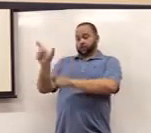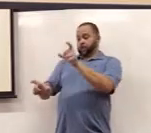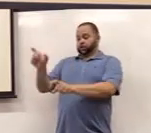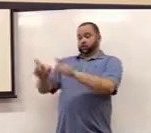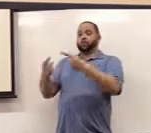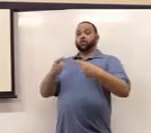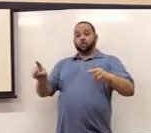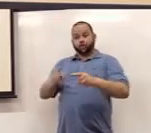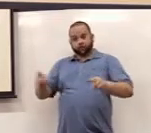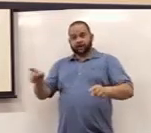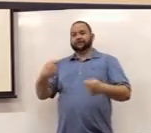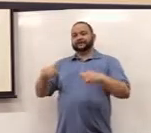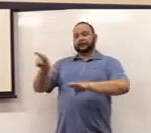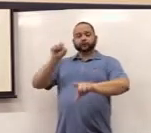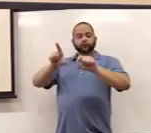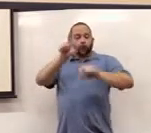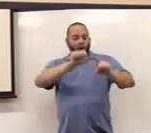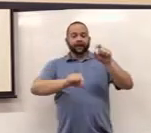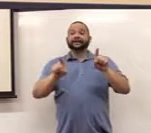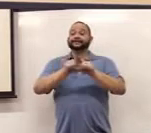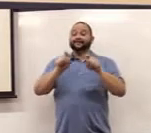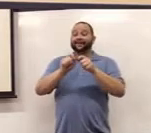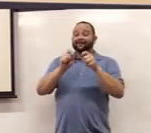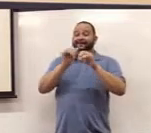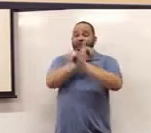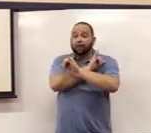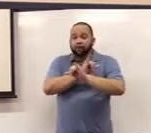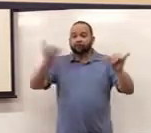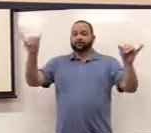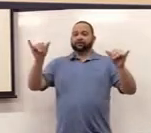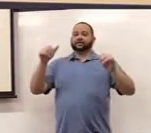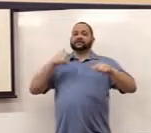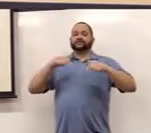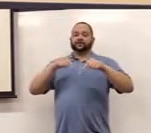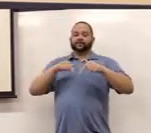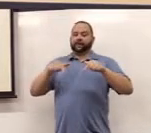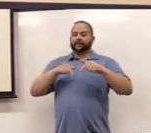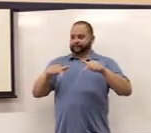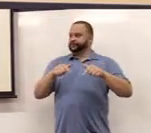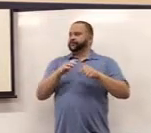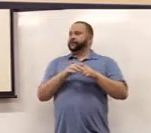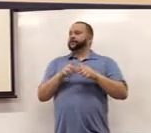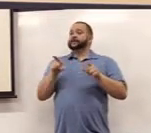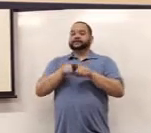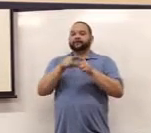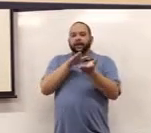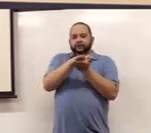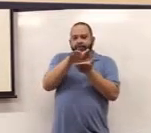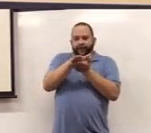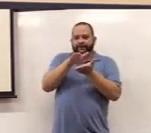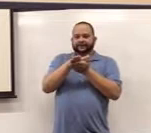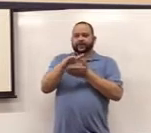tocar, com os quais ele ia tocar, a divulgação do trabalho, contrato disso tudo, impressão